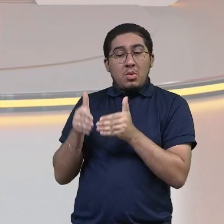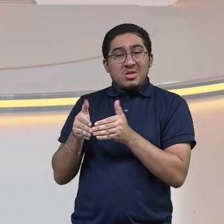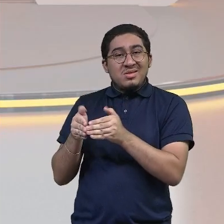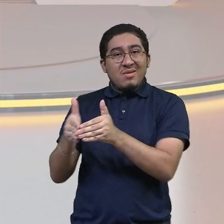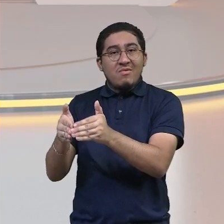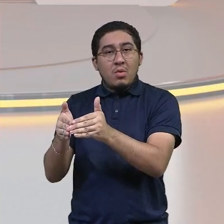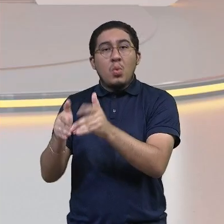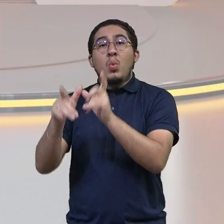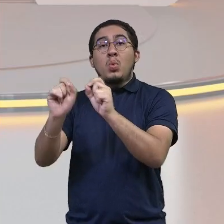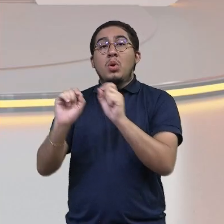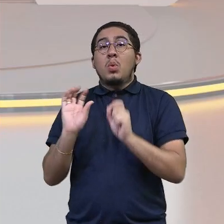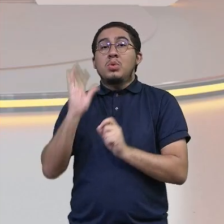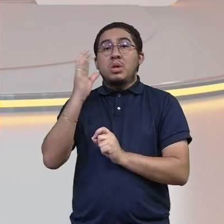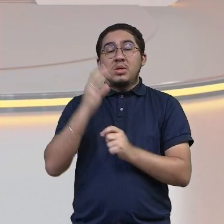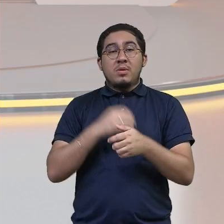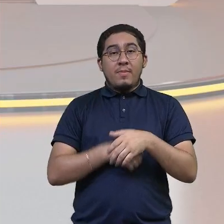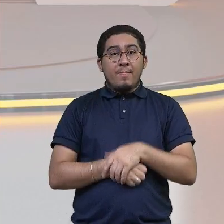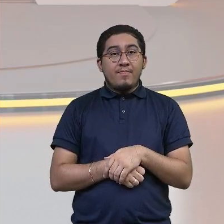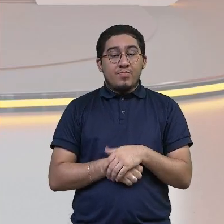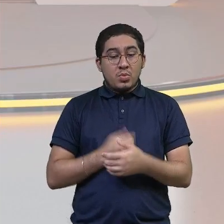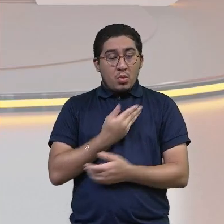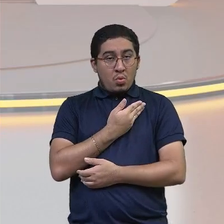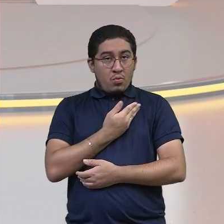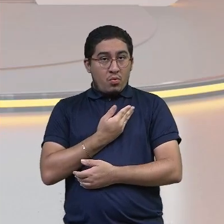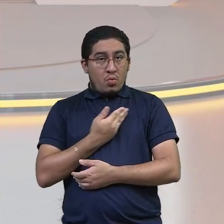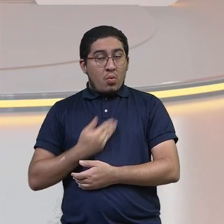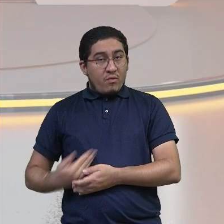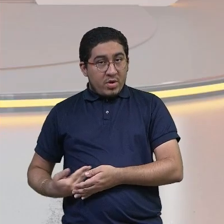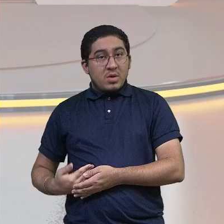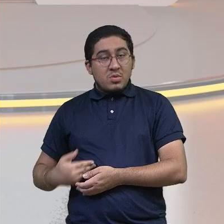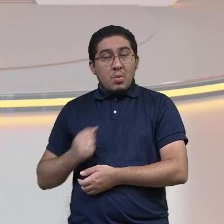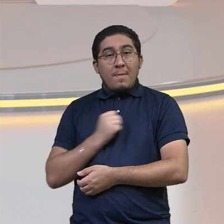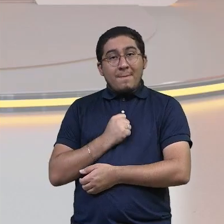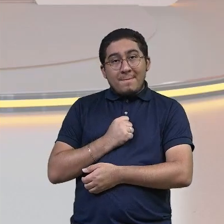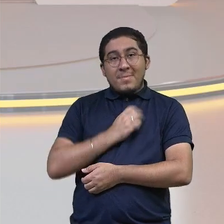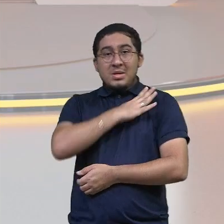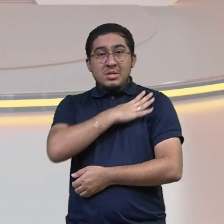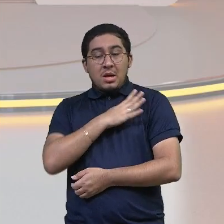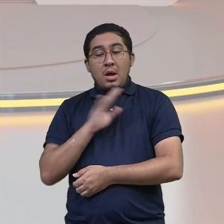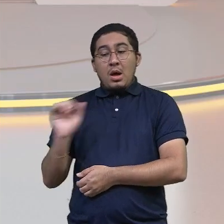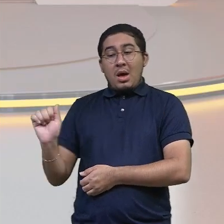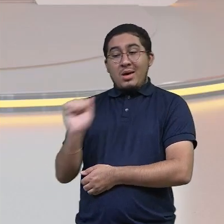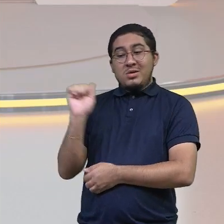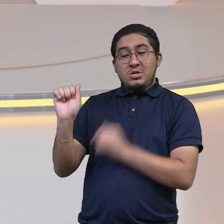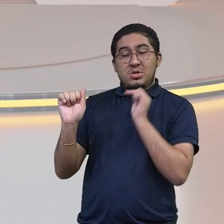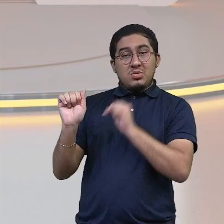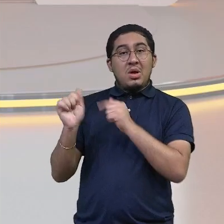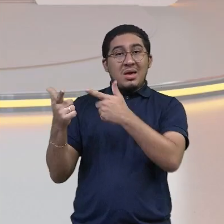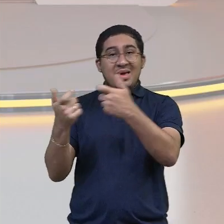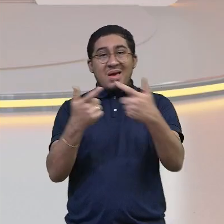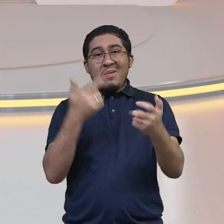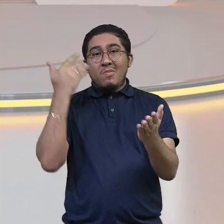acontecer? O governo militar argentino vai perder essa luta, então ele volta desmoralizado